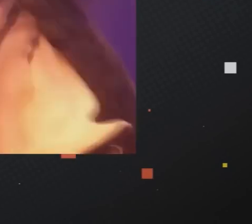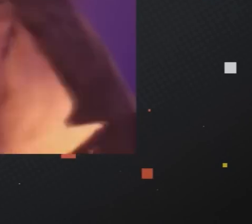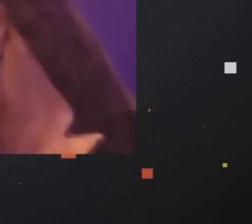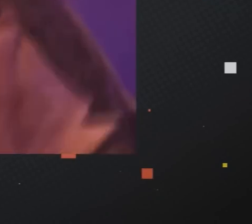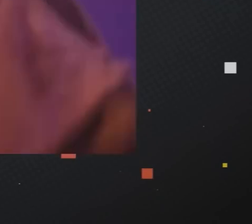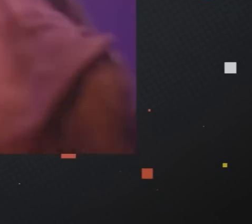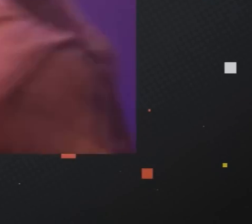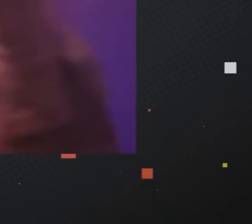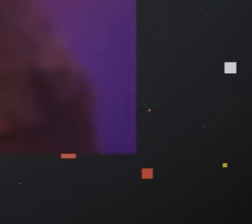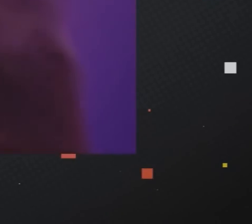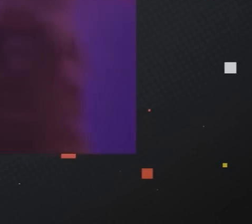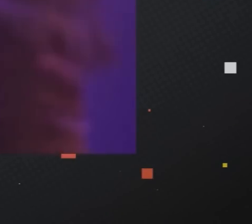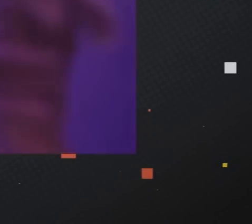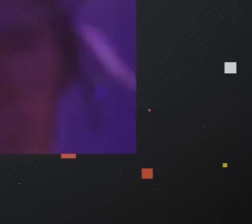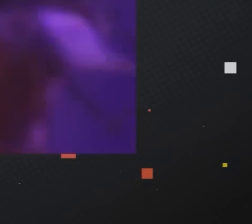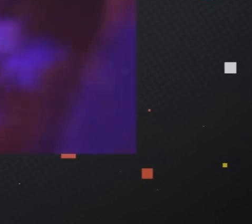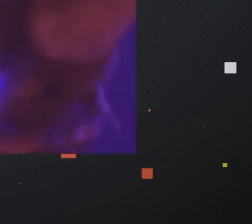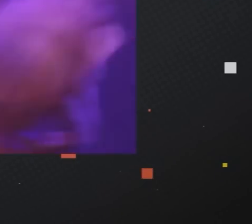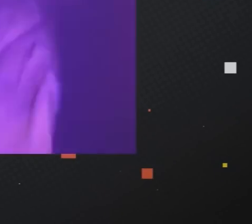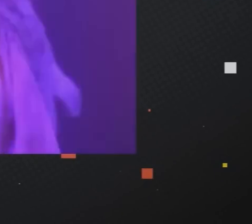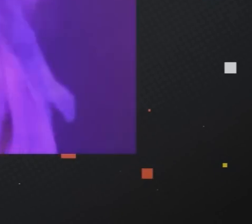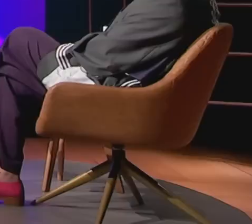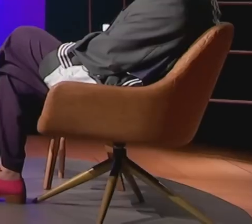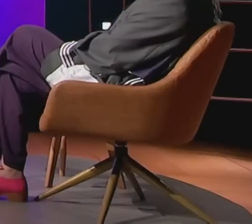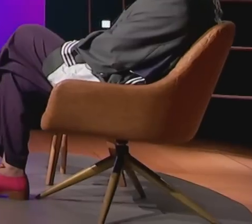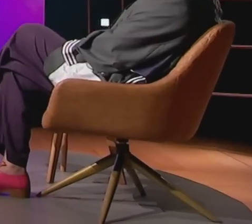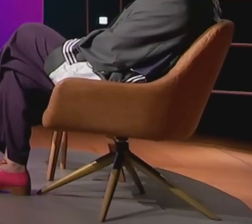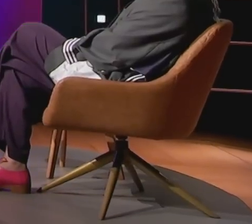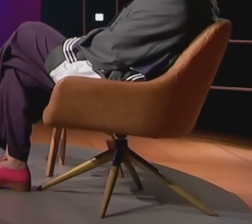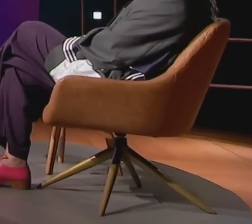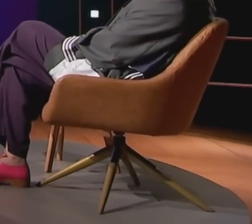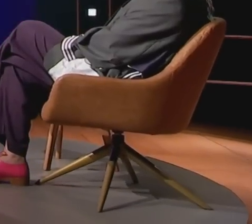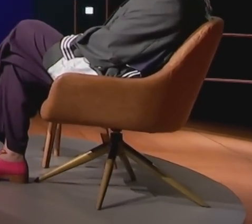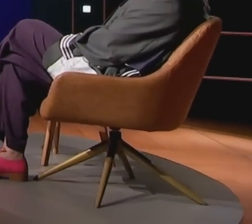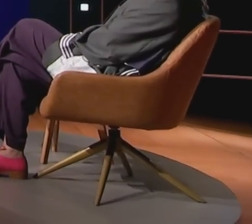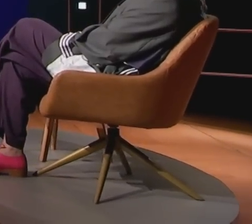respetando, la virtud. Abajo cadenas,